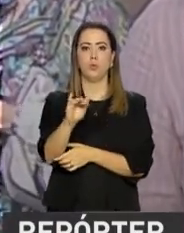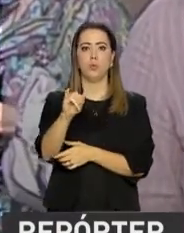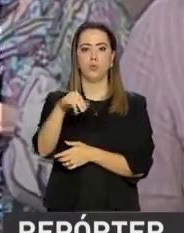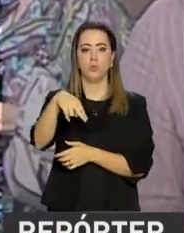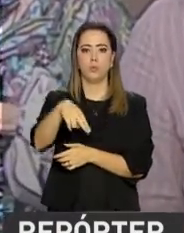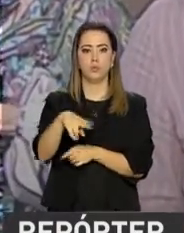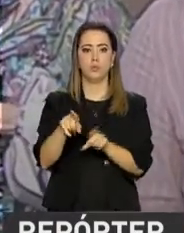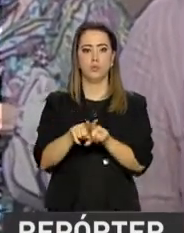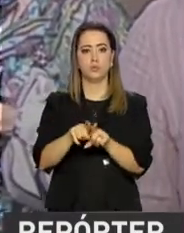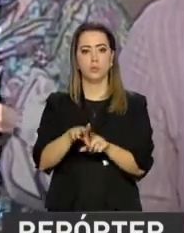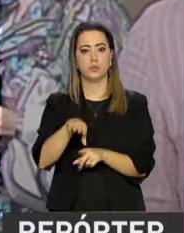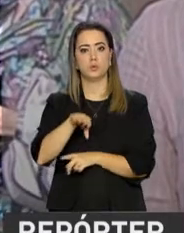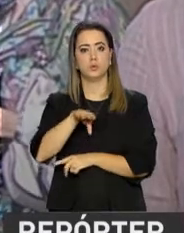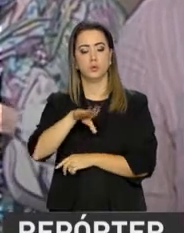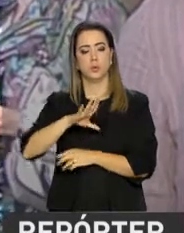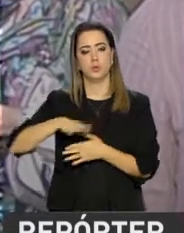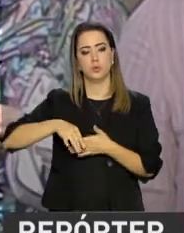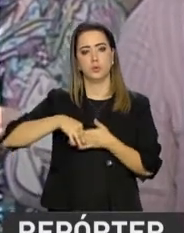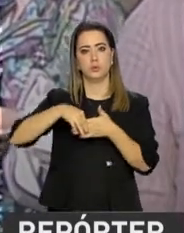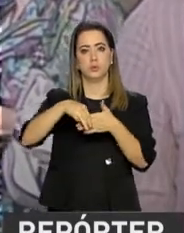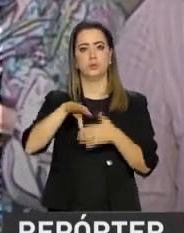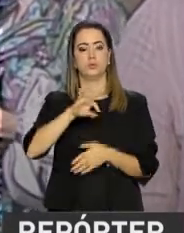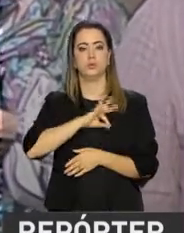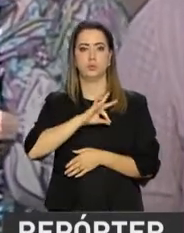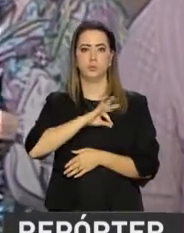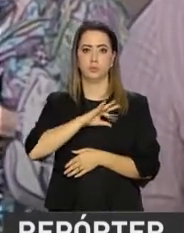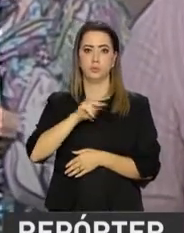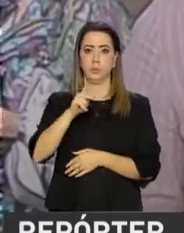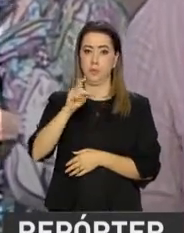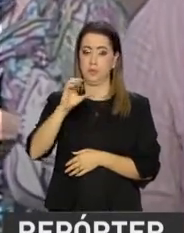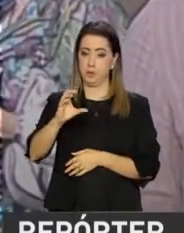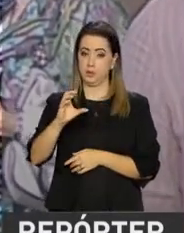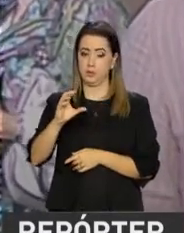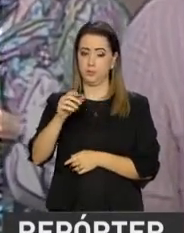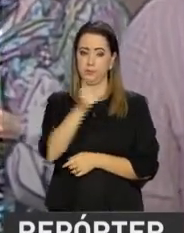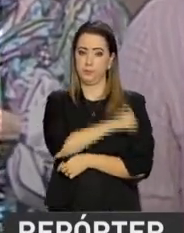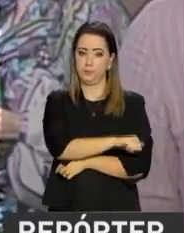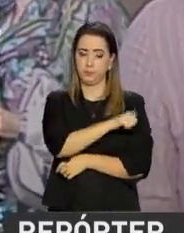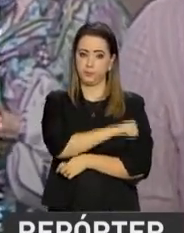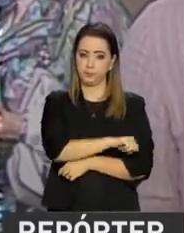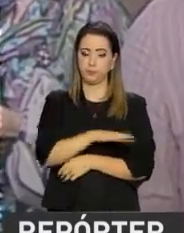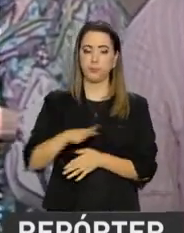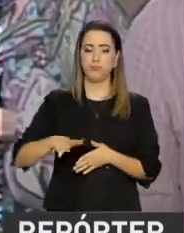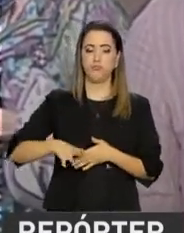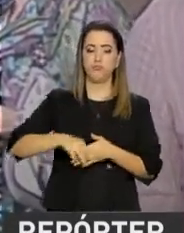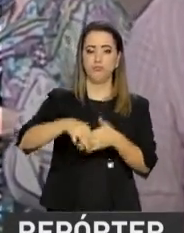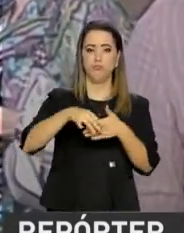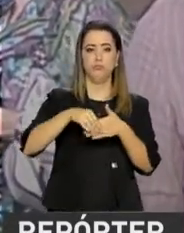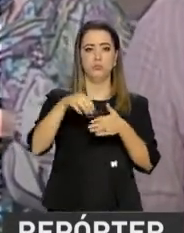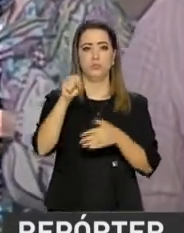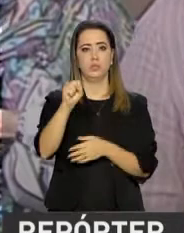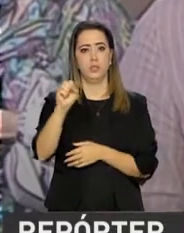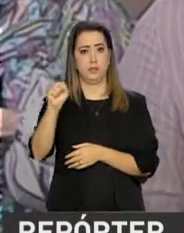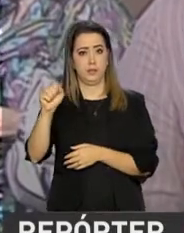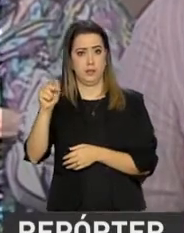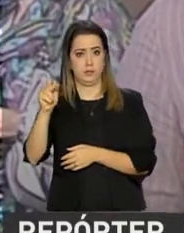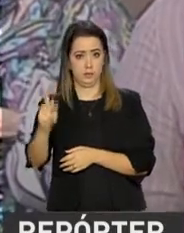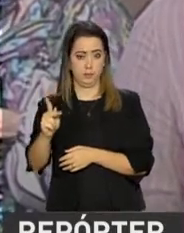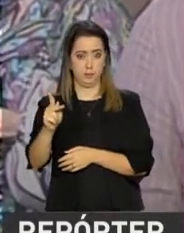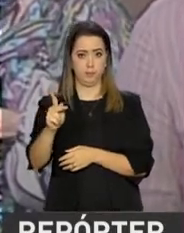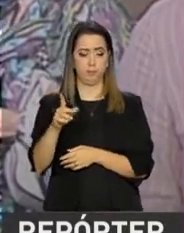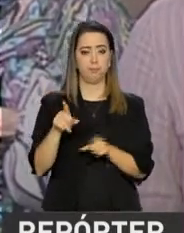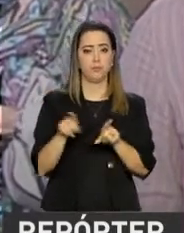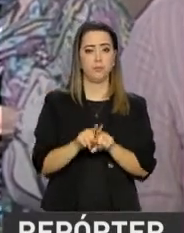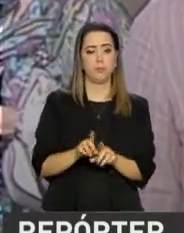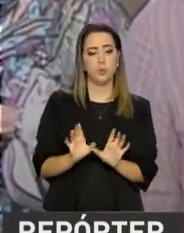chefe da Polícia Civil do Rio de Janeiro, diretores da Secretaria Nacional de Segurança Pública e o interventor general